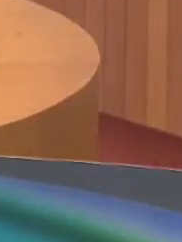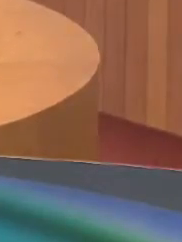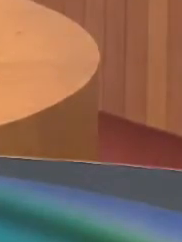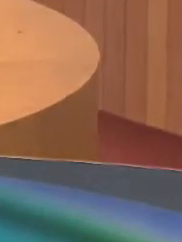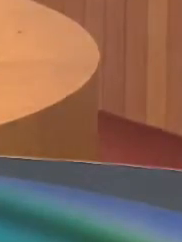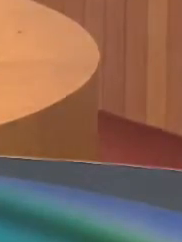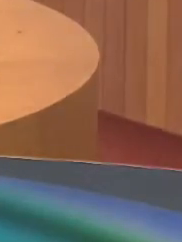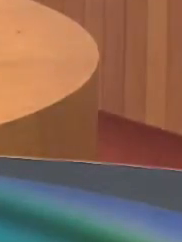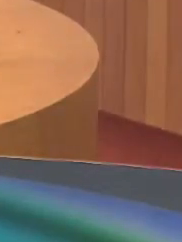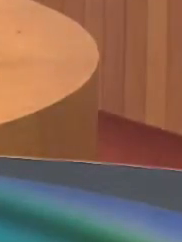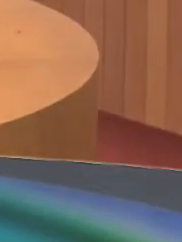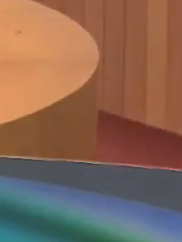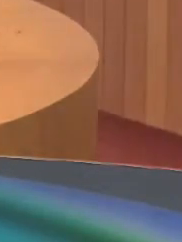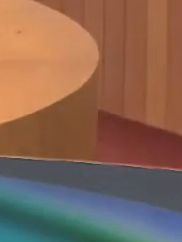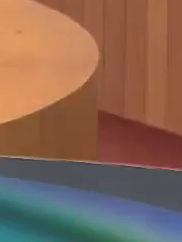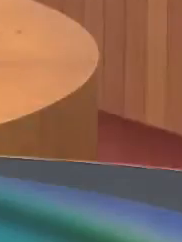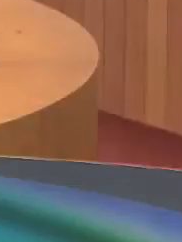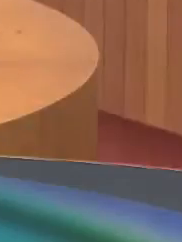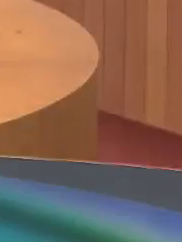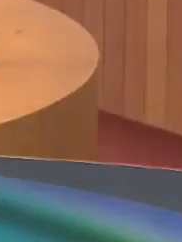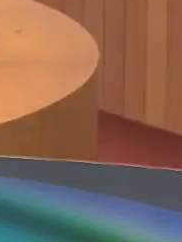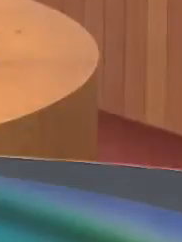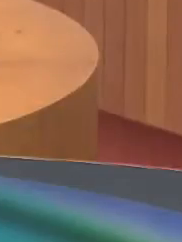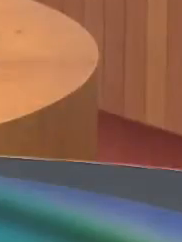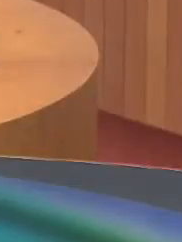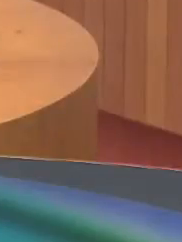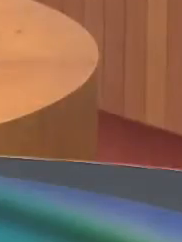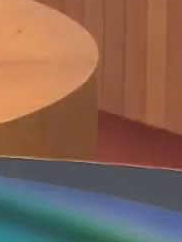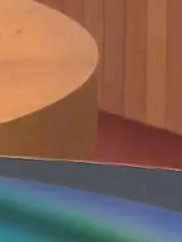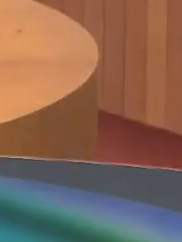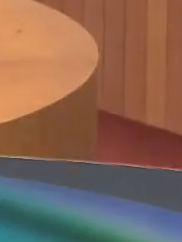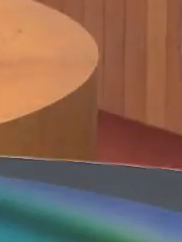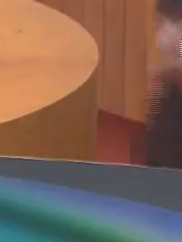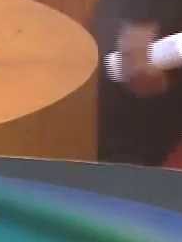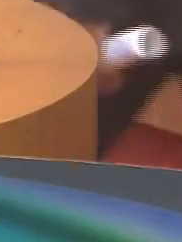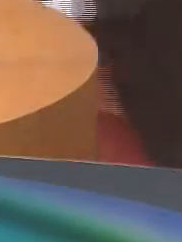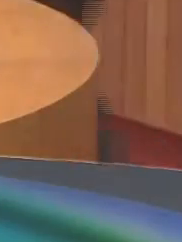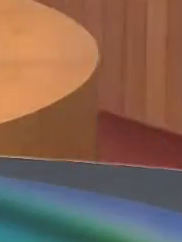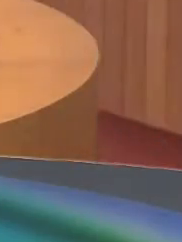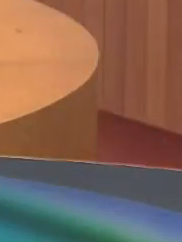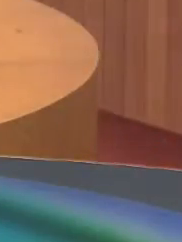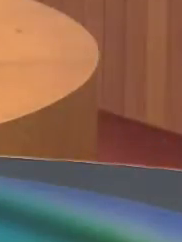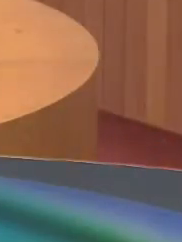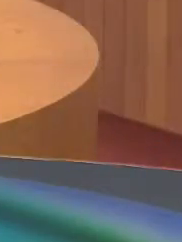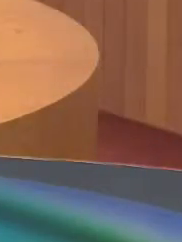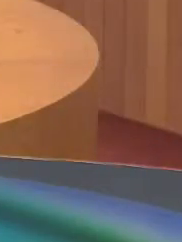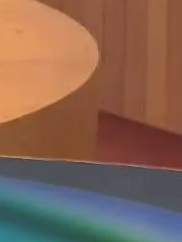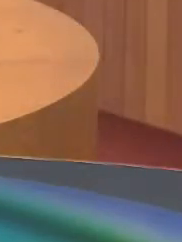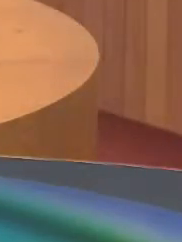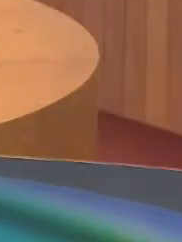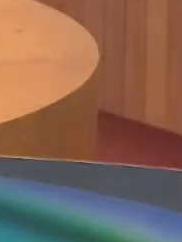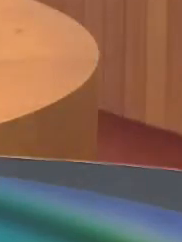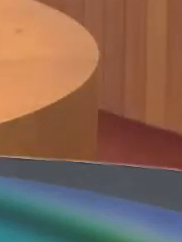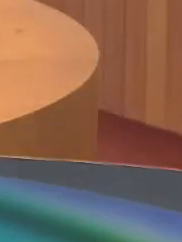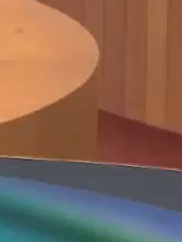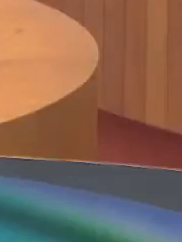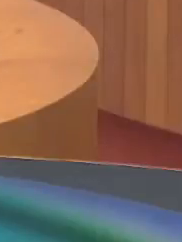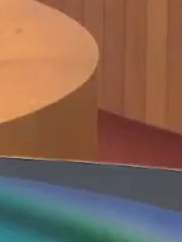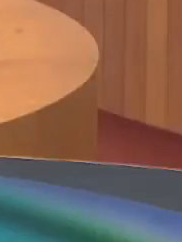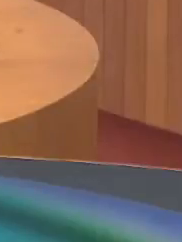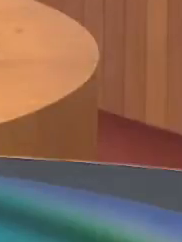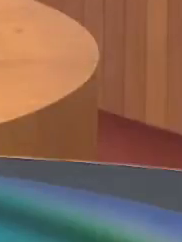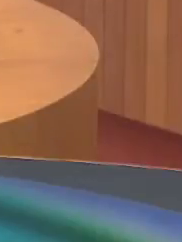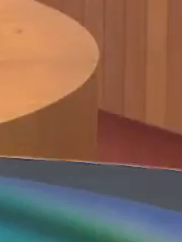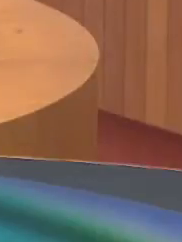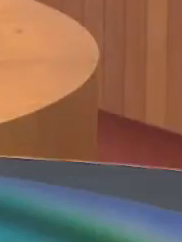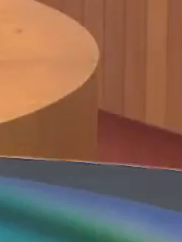comunicar a entrada de um requerimento nosso, mais uma vez, ao prefeito Edvaldo Holanda Júnior, deputado